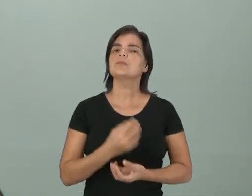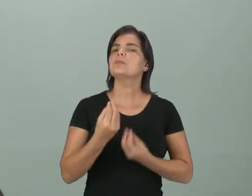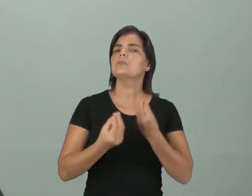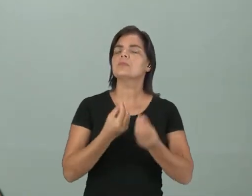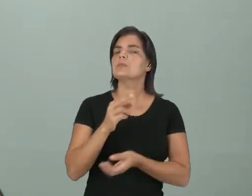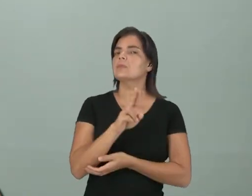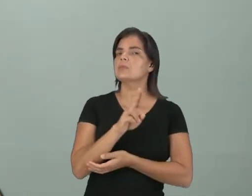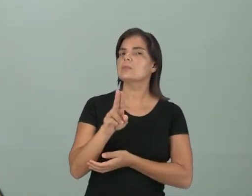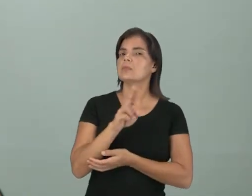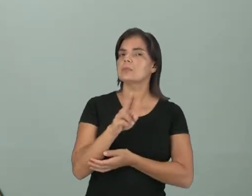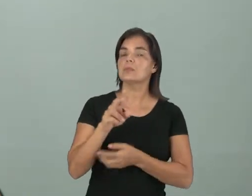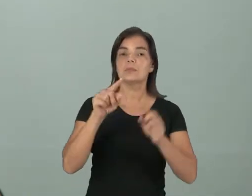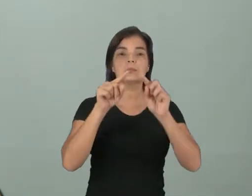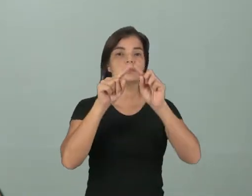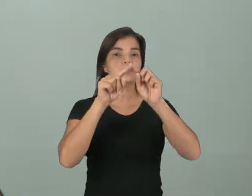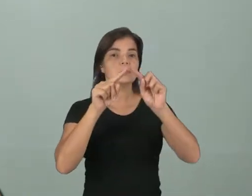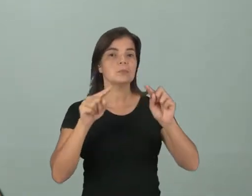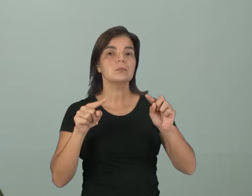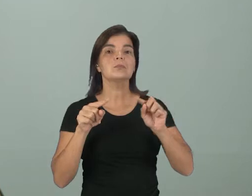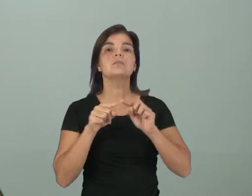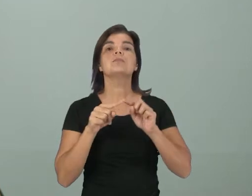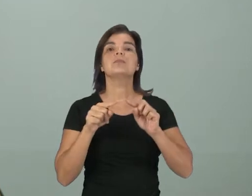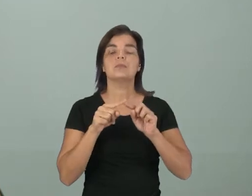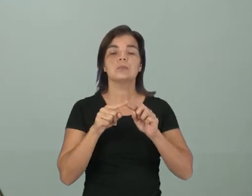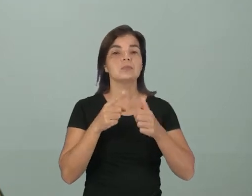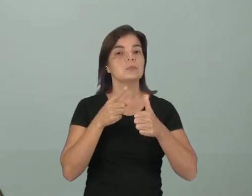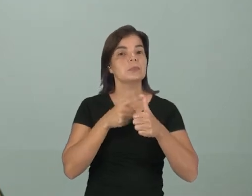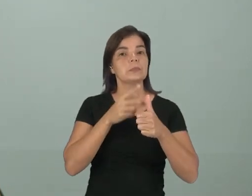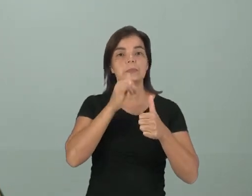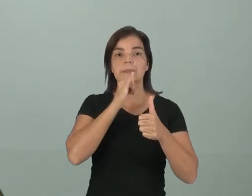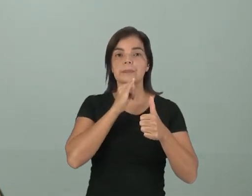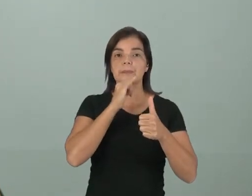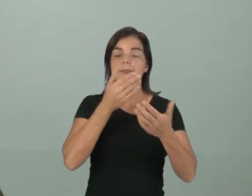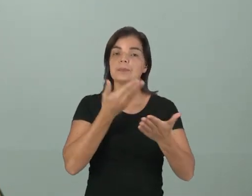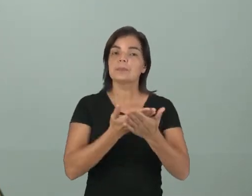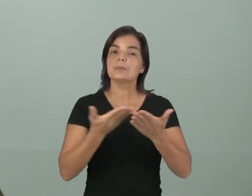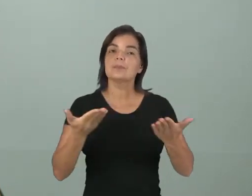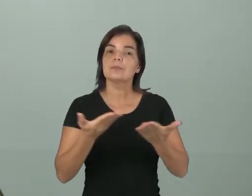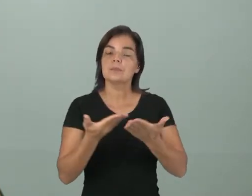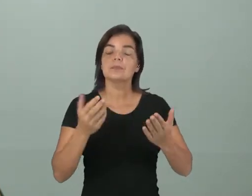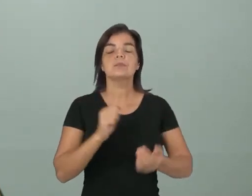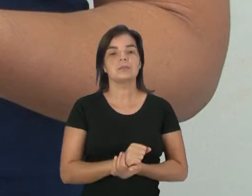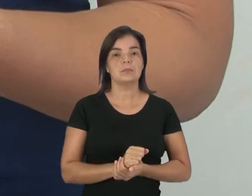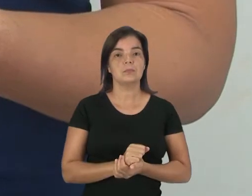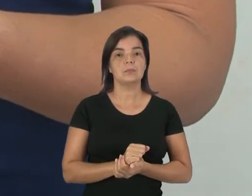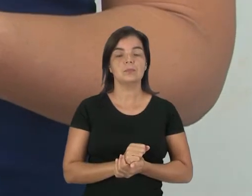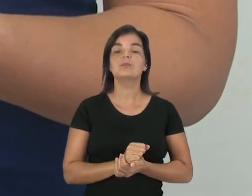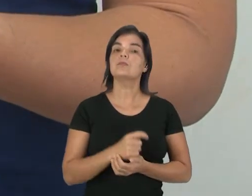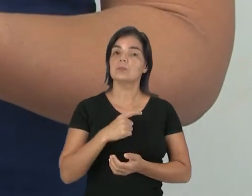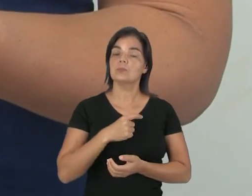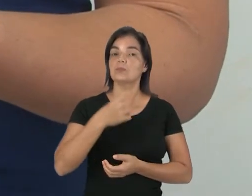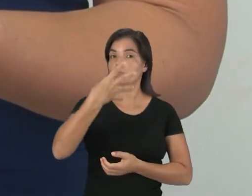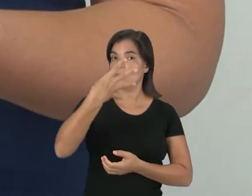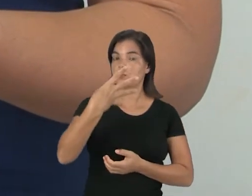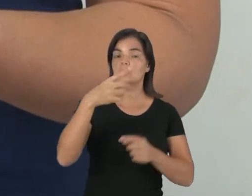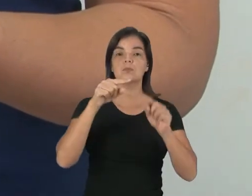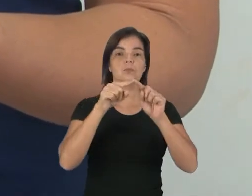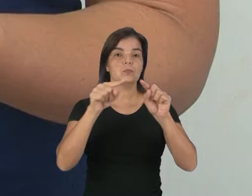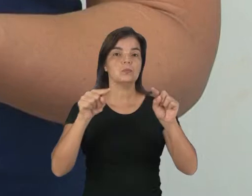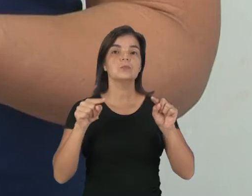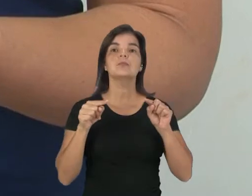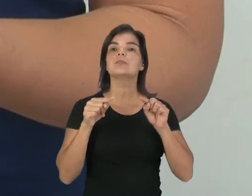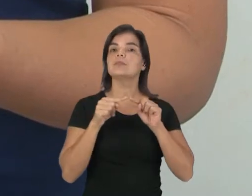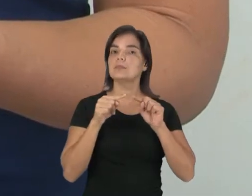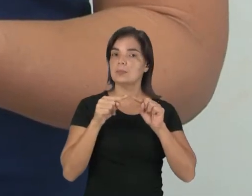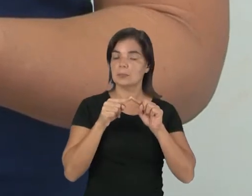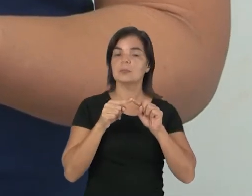será chamada essa pirâmide que nós temos aqui como o primeiro exemplo da aula de hoje? Ela possui uma base de 4 lados, então ela